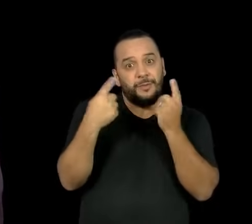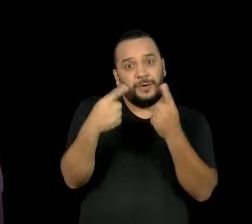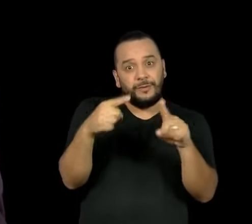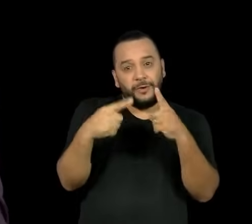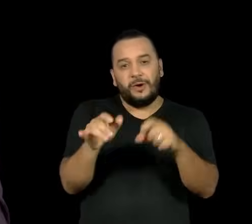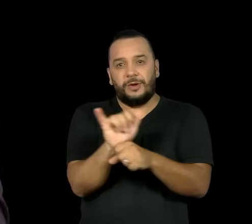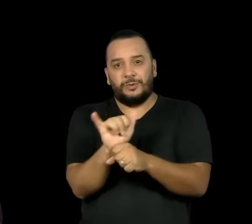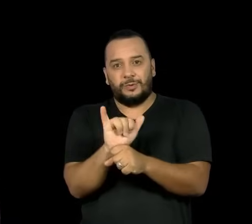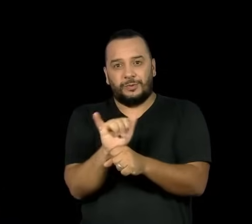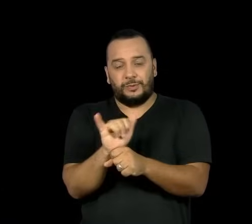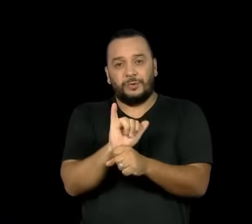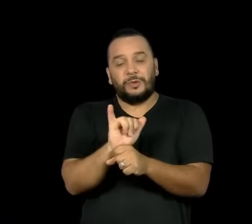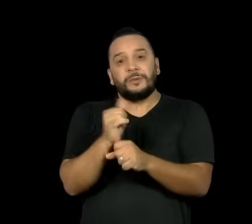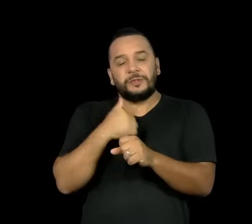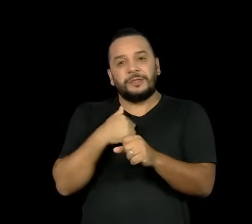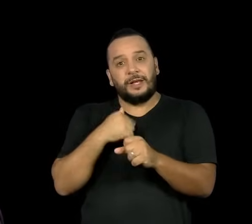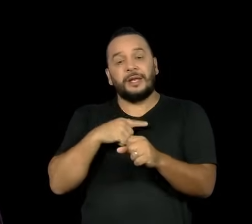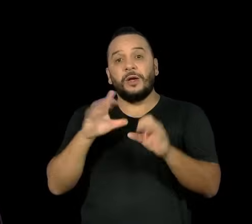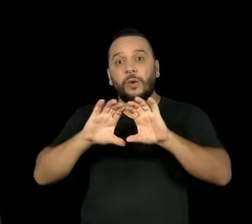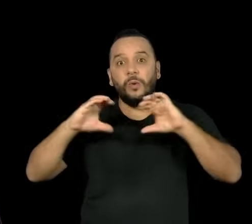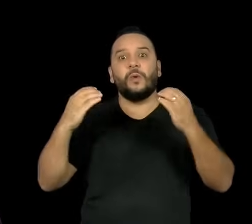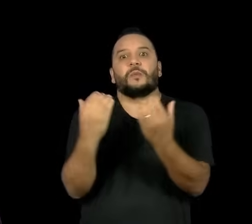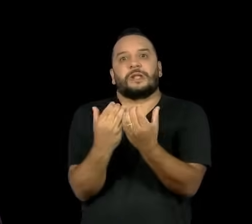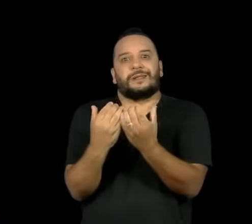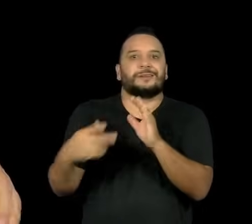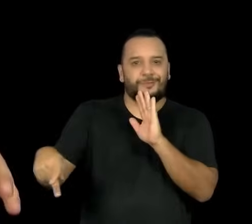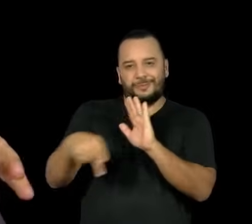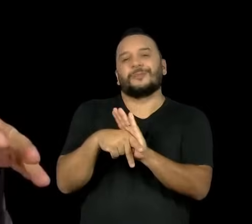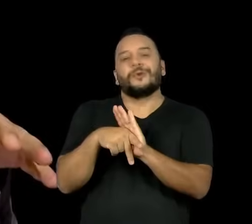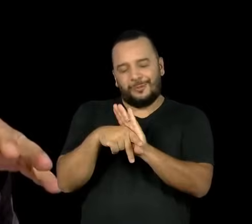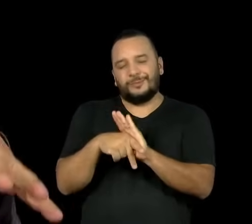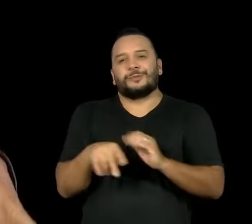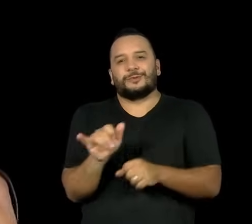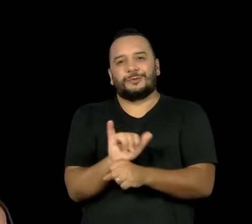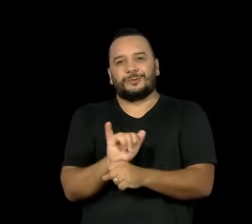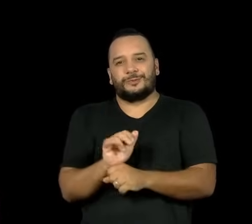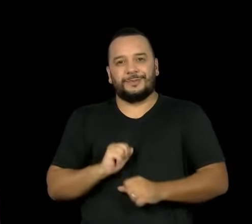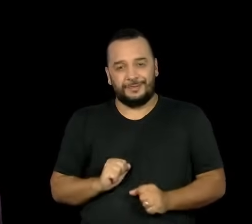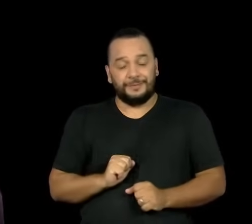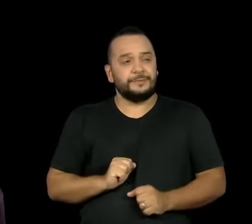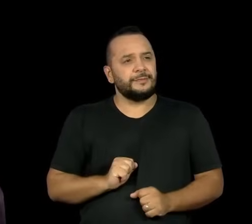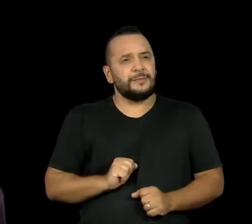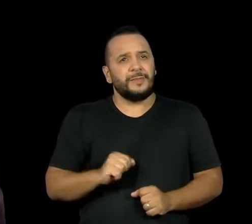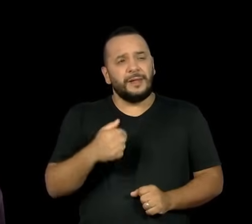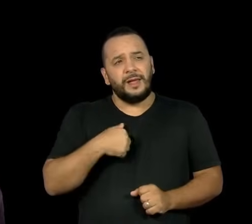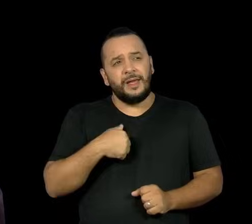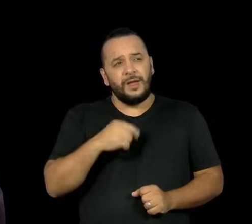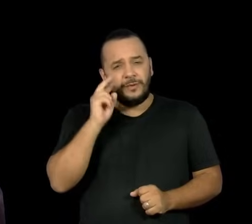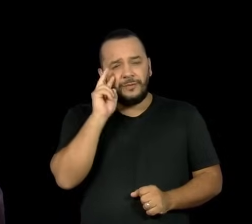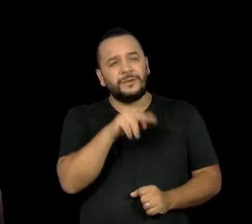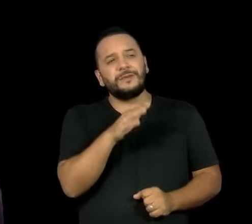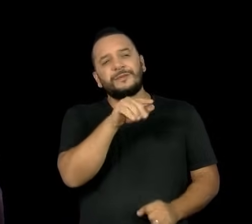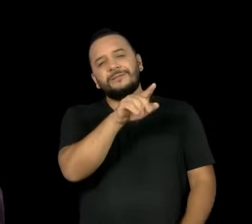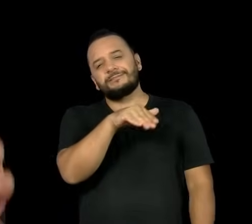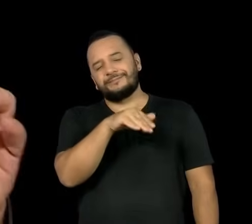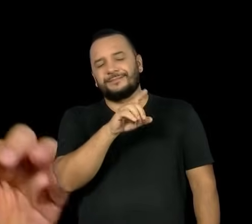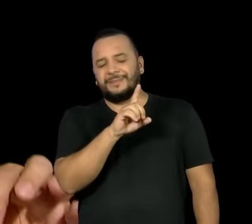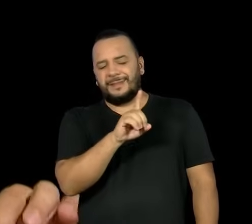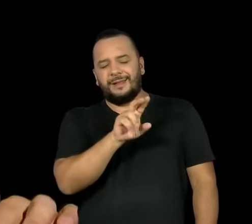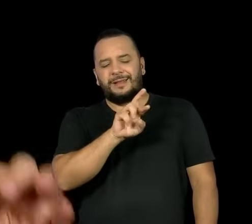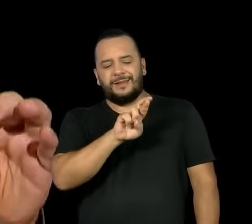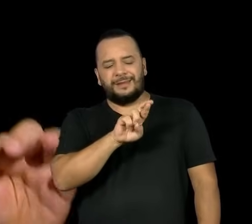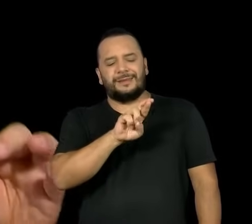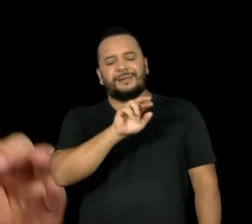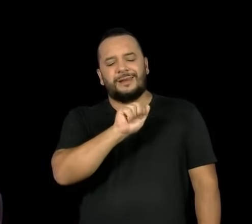clicar em Comunidade. O Draulio, eu estava lendo aqui no seu currículo que você